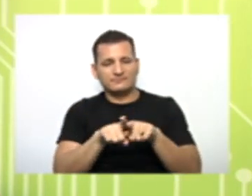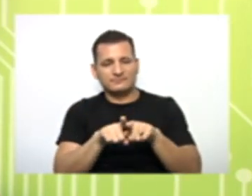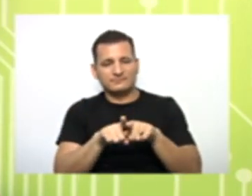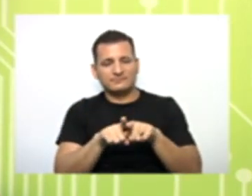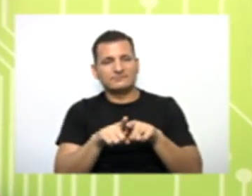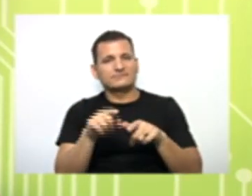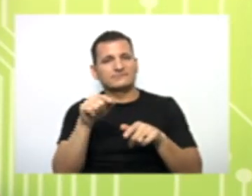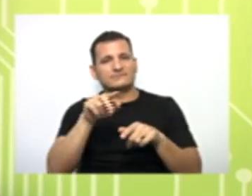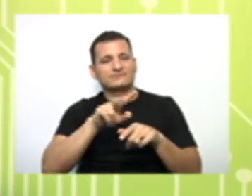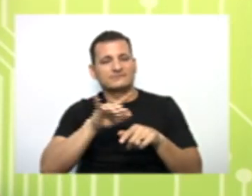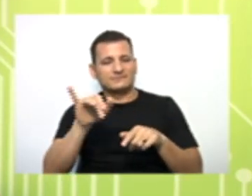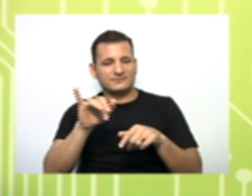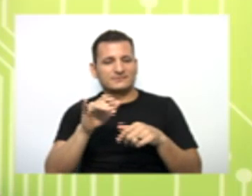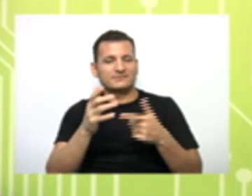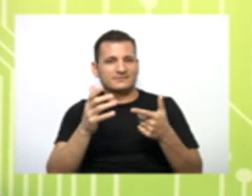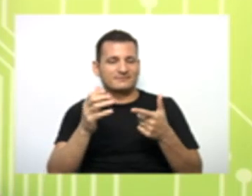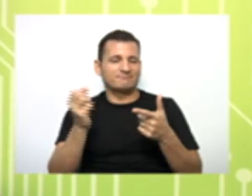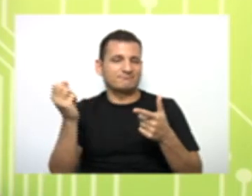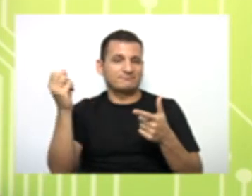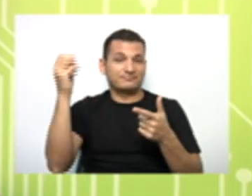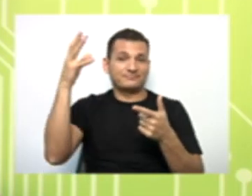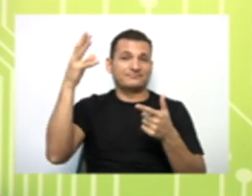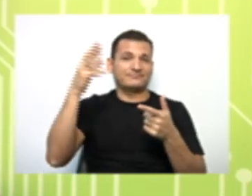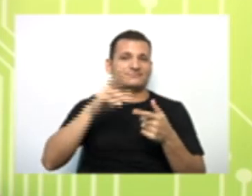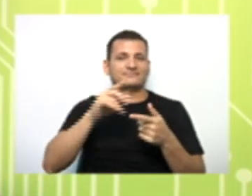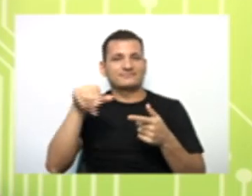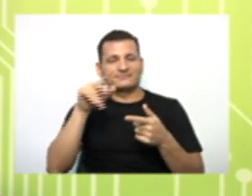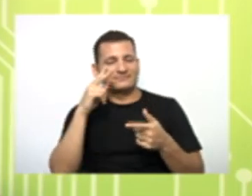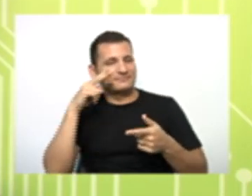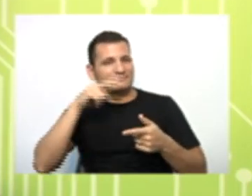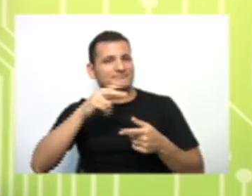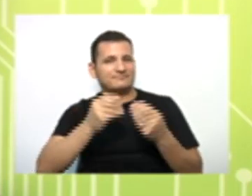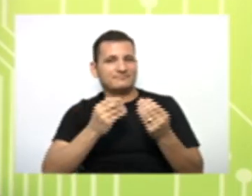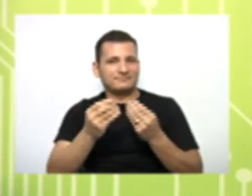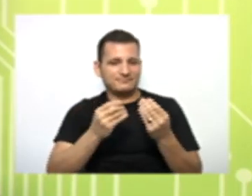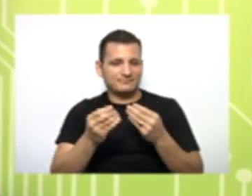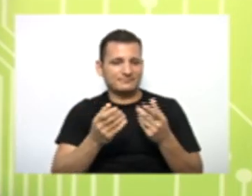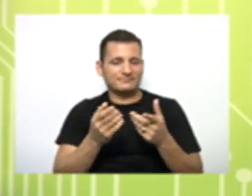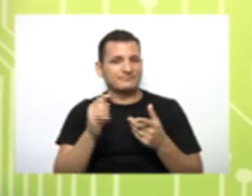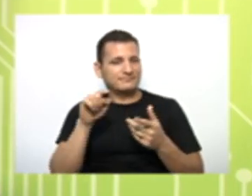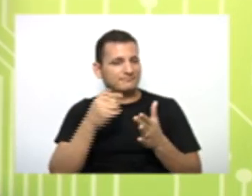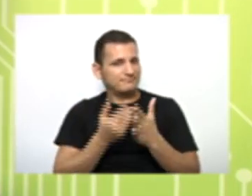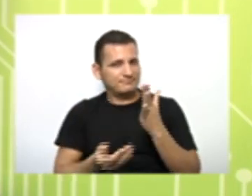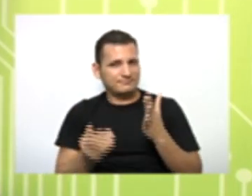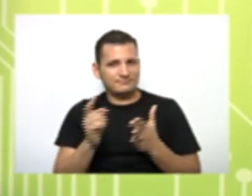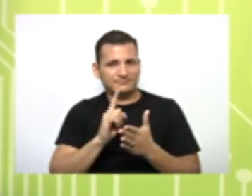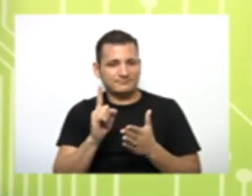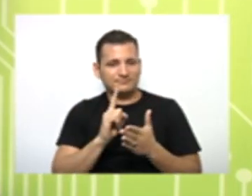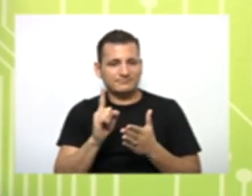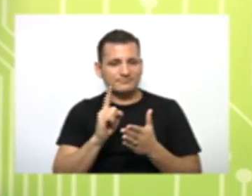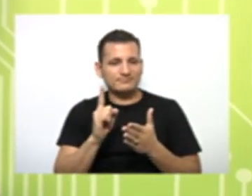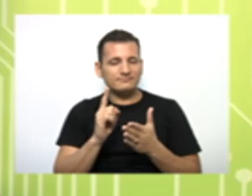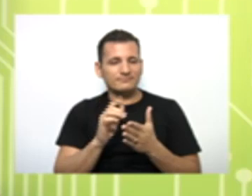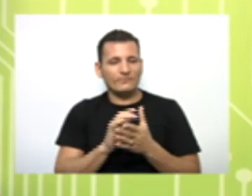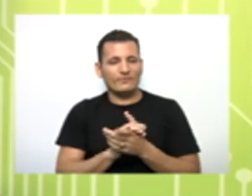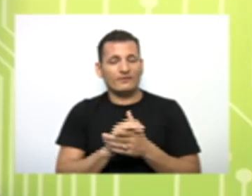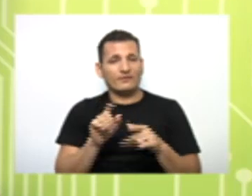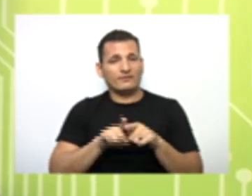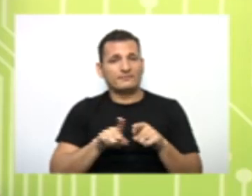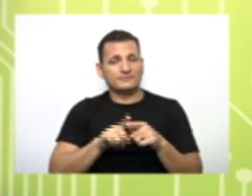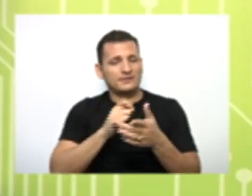ele vai acender uma lâmpada. Vocês vão ver a mágica acontecer. Então, não percam. E não percam